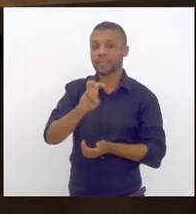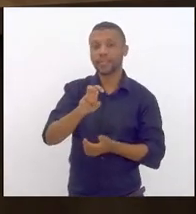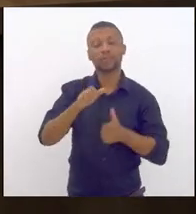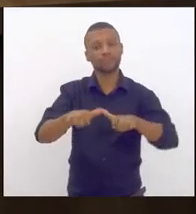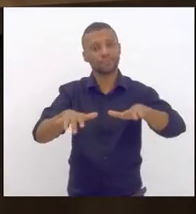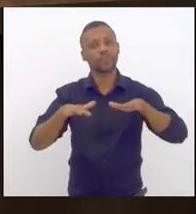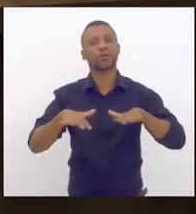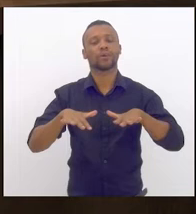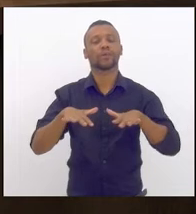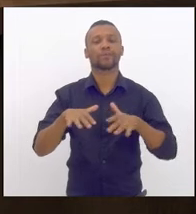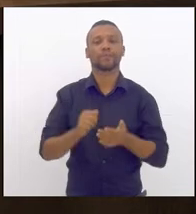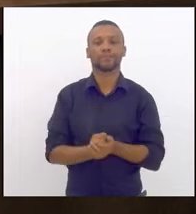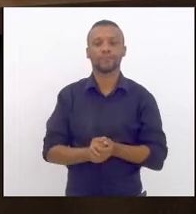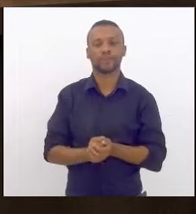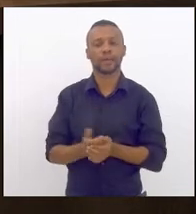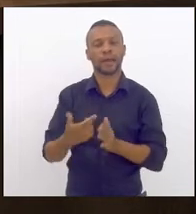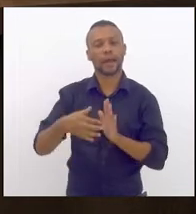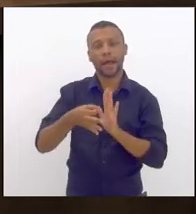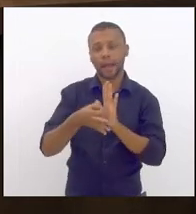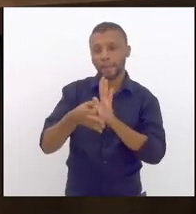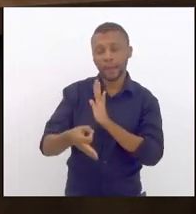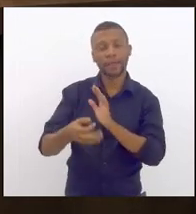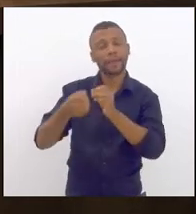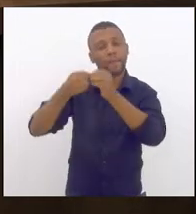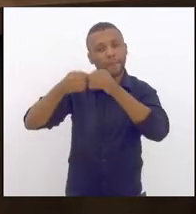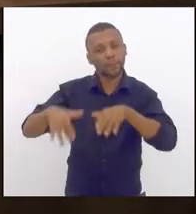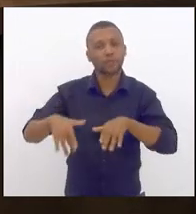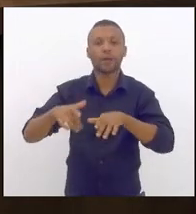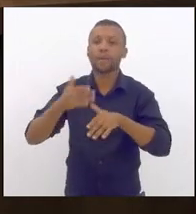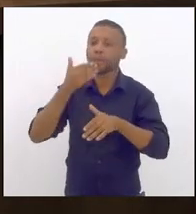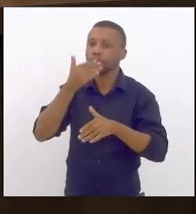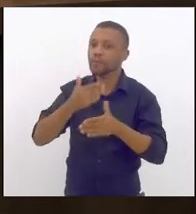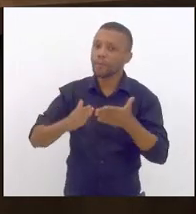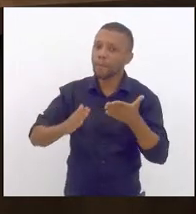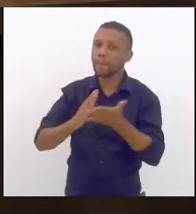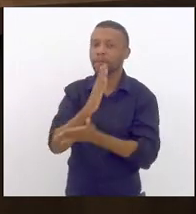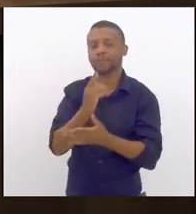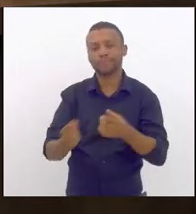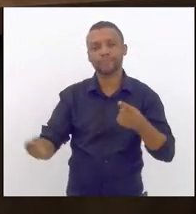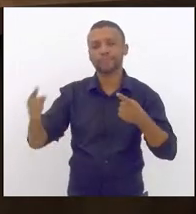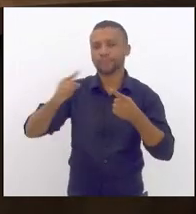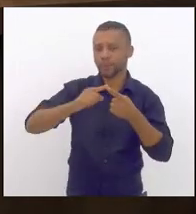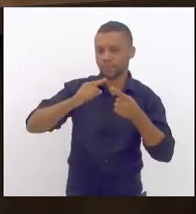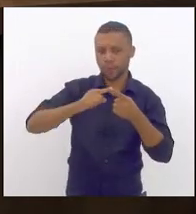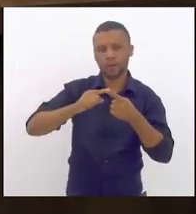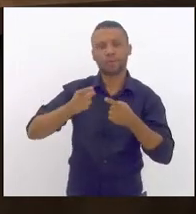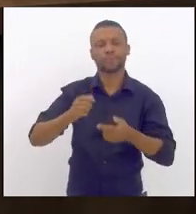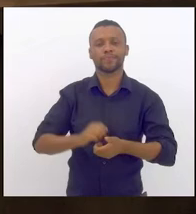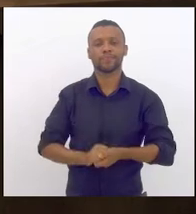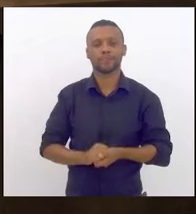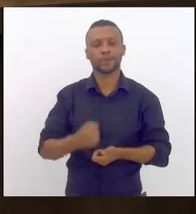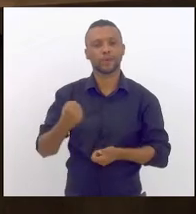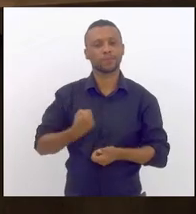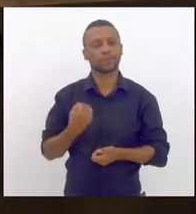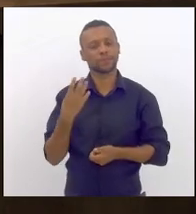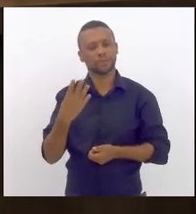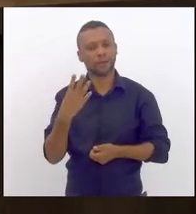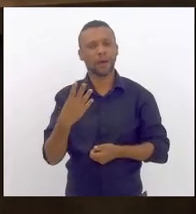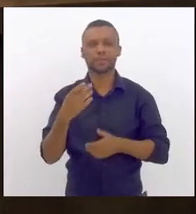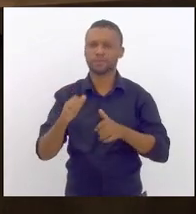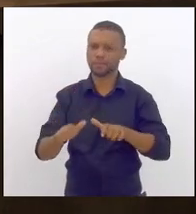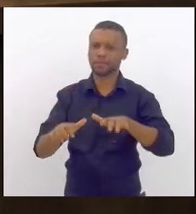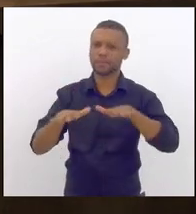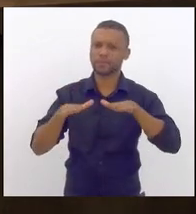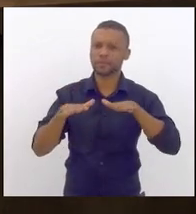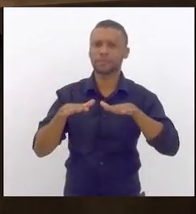plenário. Prejudicadas as emendas 2 de plenário pela aprovação da emenda 1 da Comissão de Defesa Civil. Número 4 de plenário